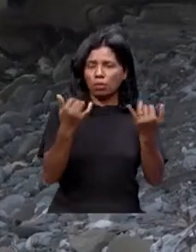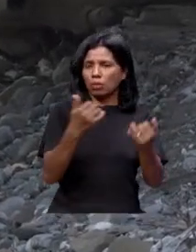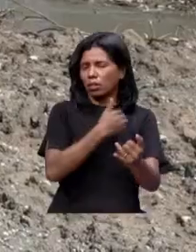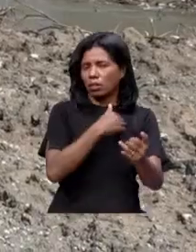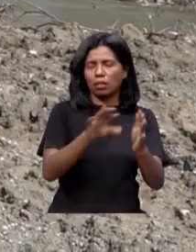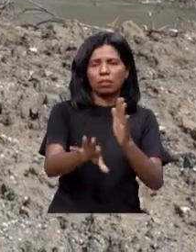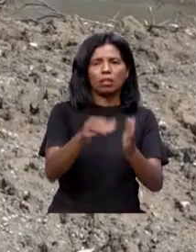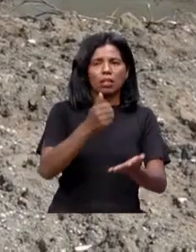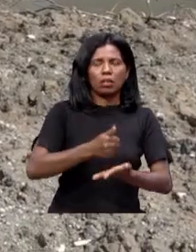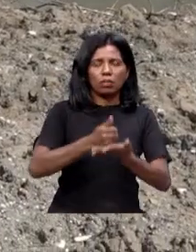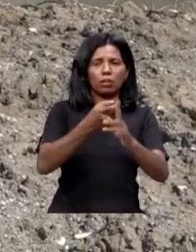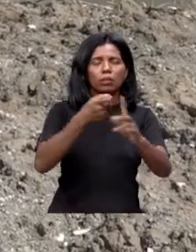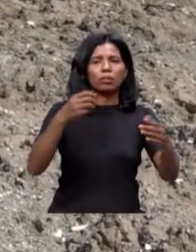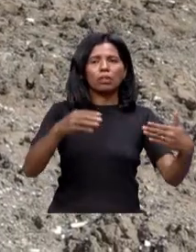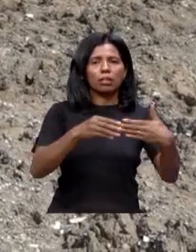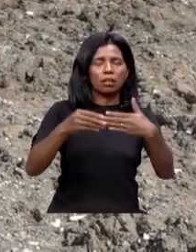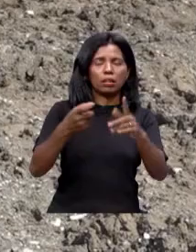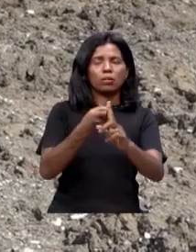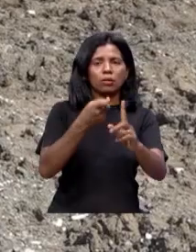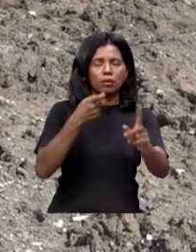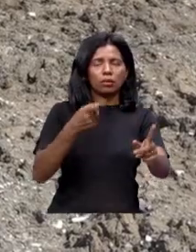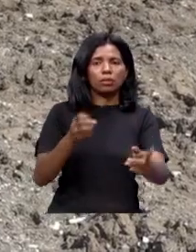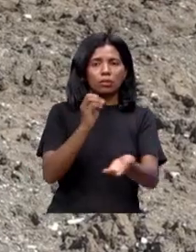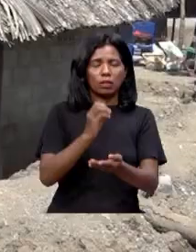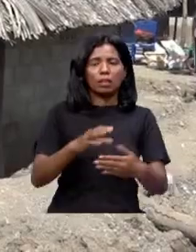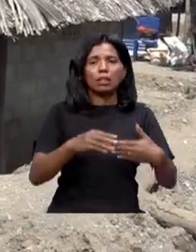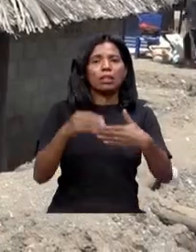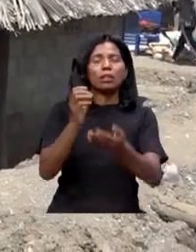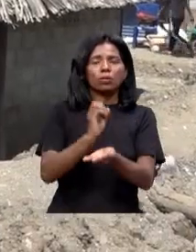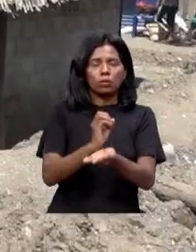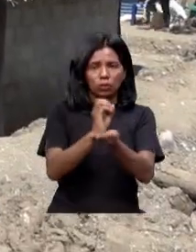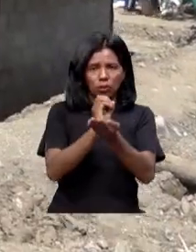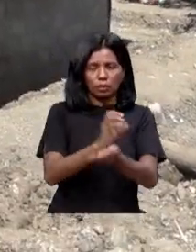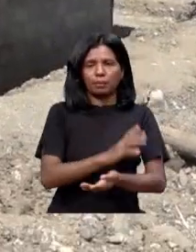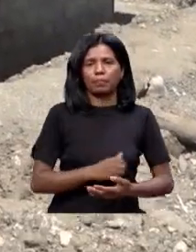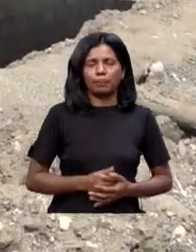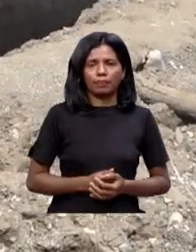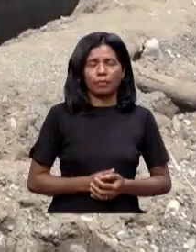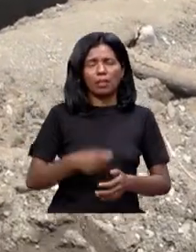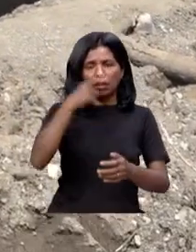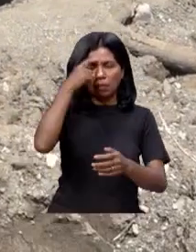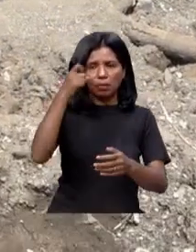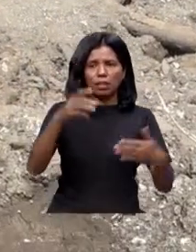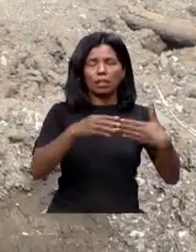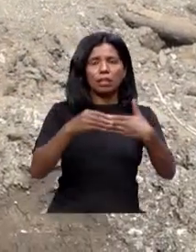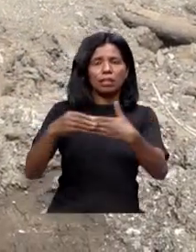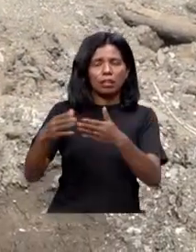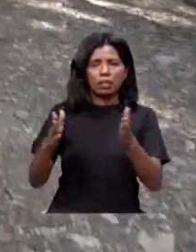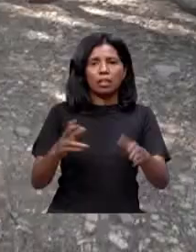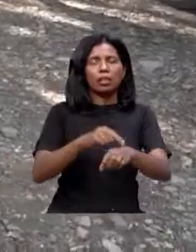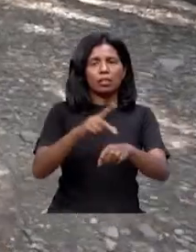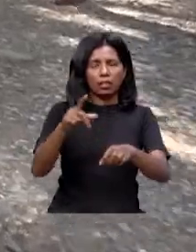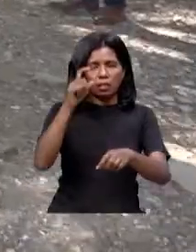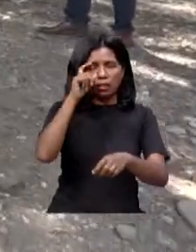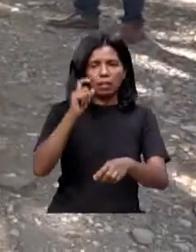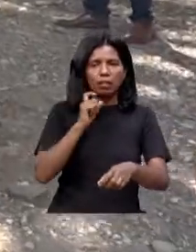intervenção por parte da Autoridade Região Administrativa Especial Ecusi Ambeno Carewam. Também é líder nacional Kairala